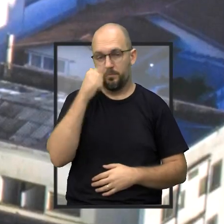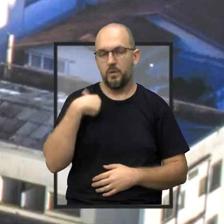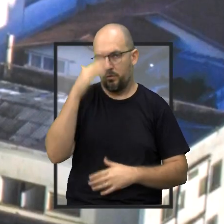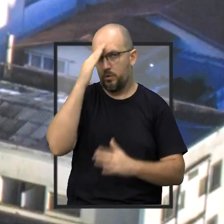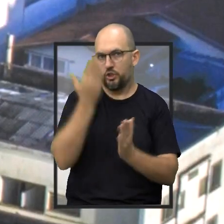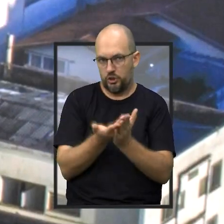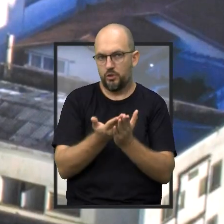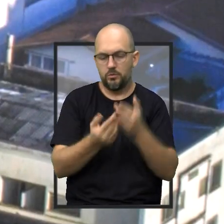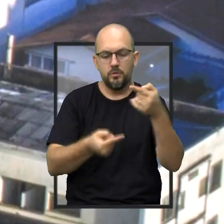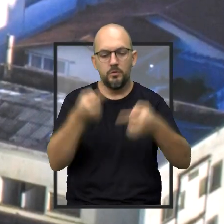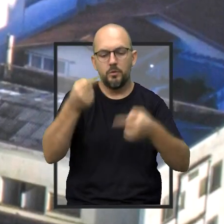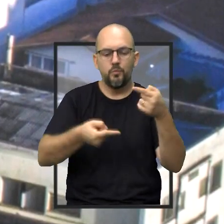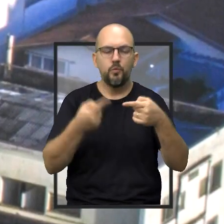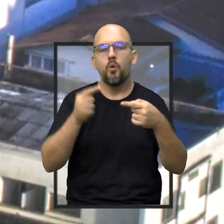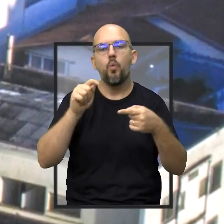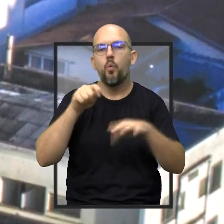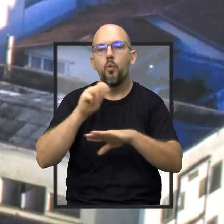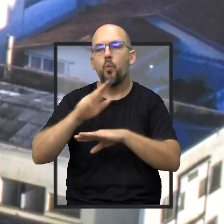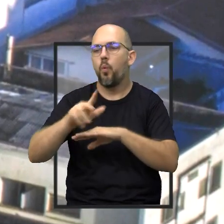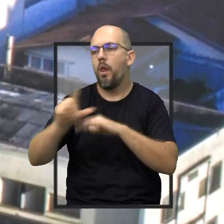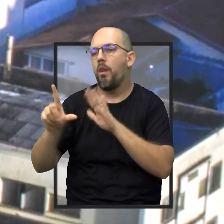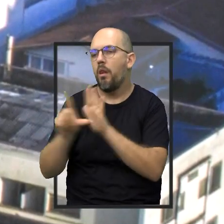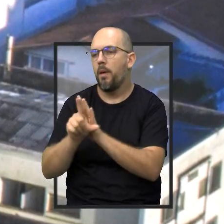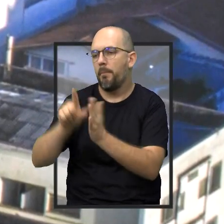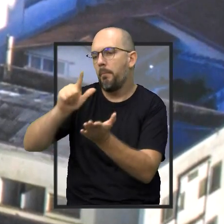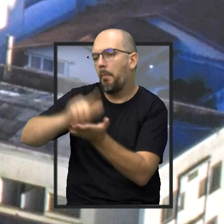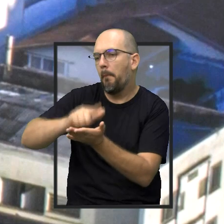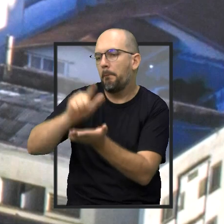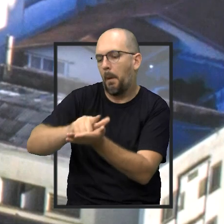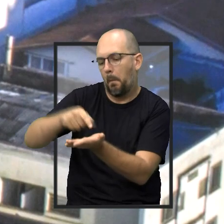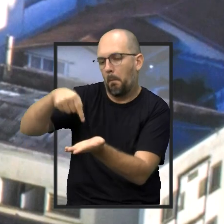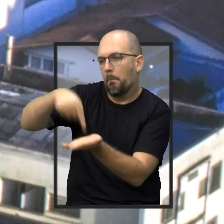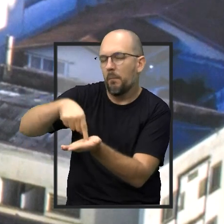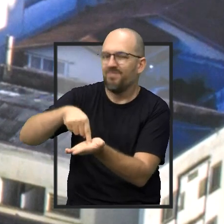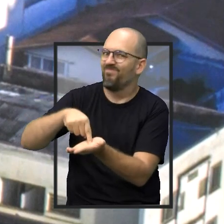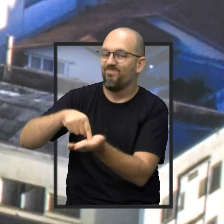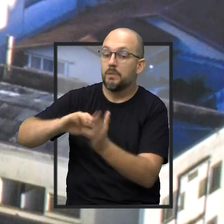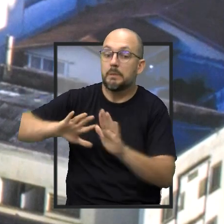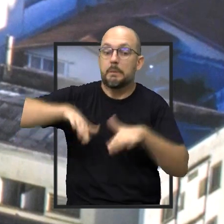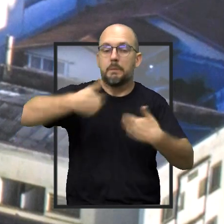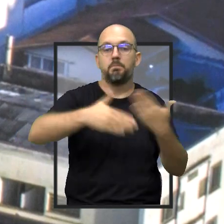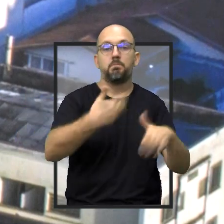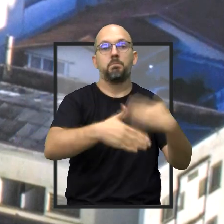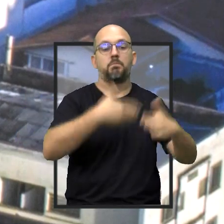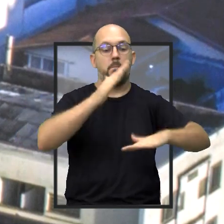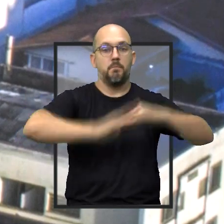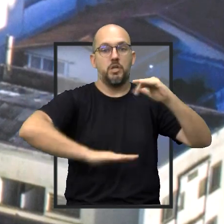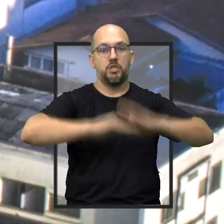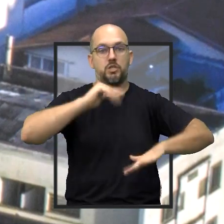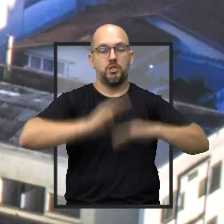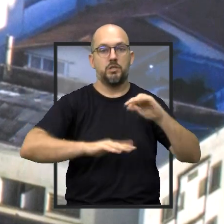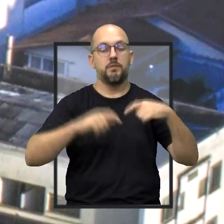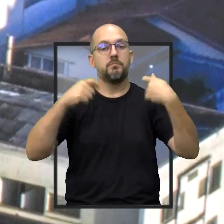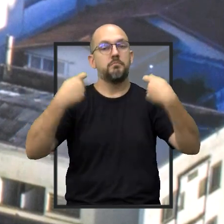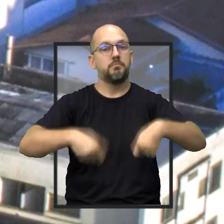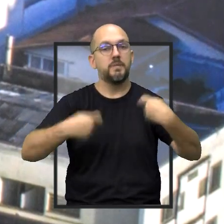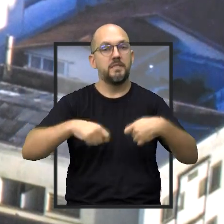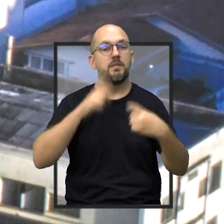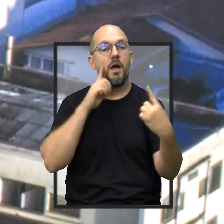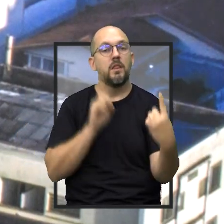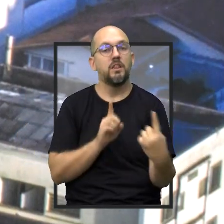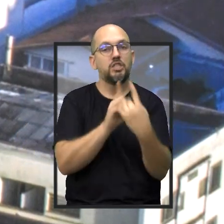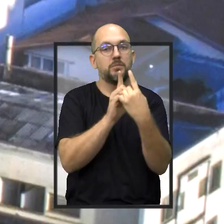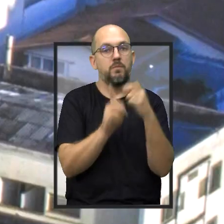política pública ela precisa sair do papel. Ela precisa estar nas ações, ela precisa estar